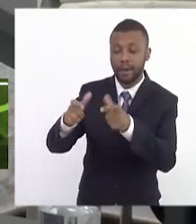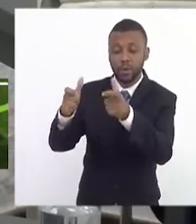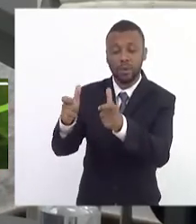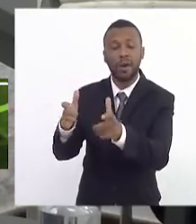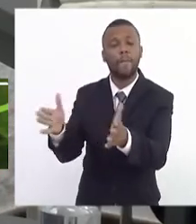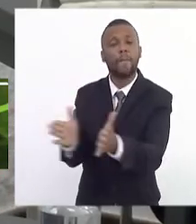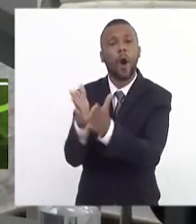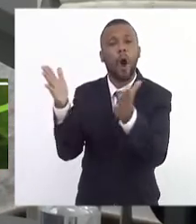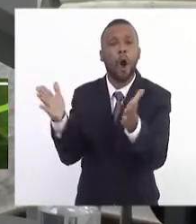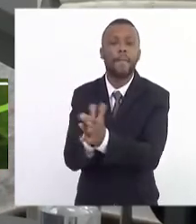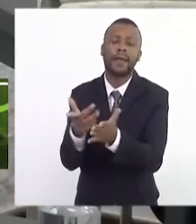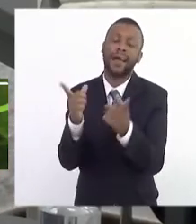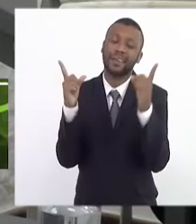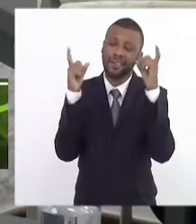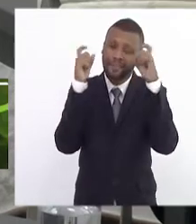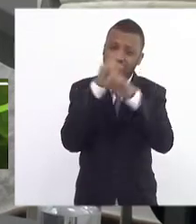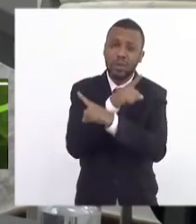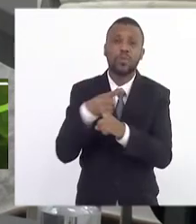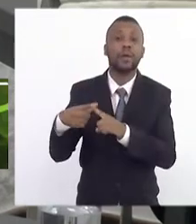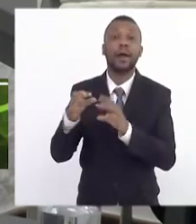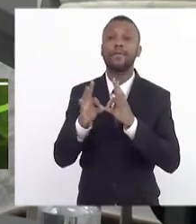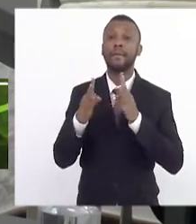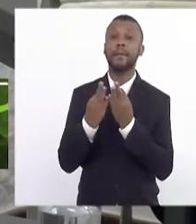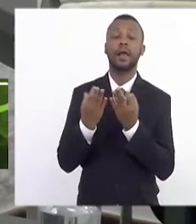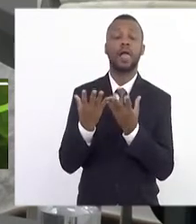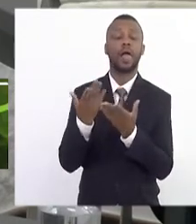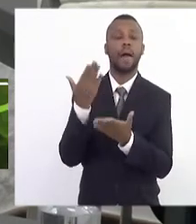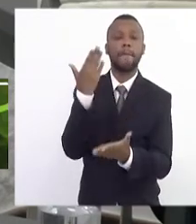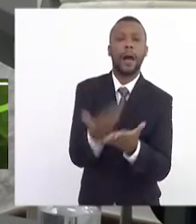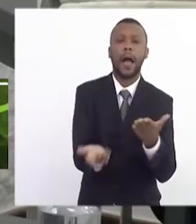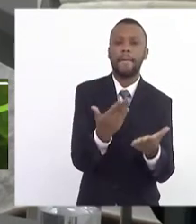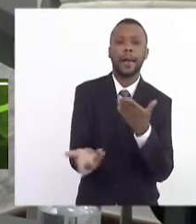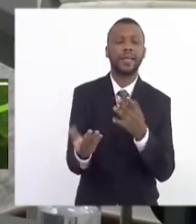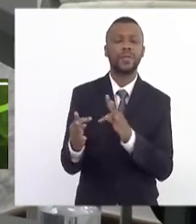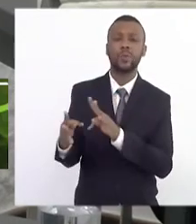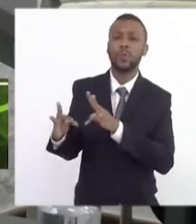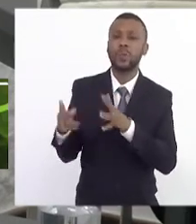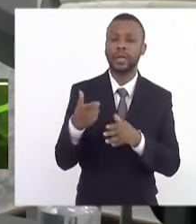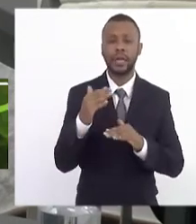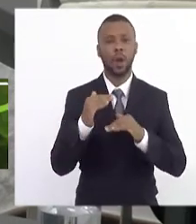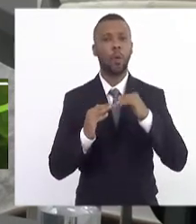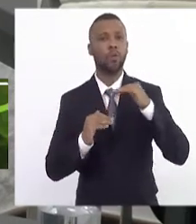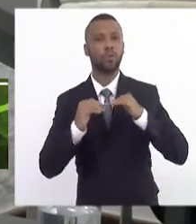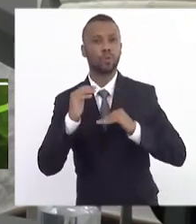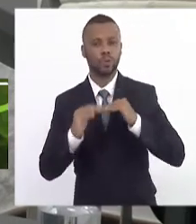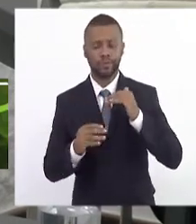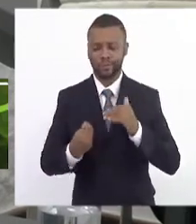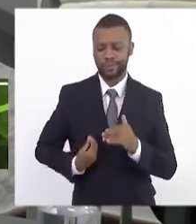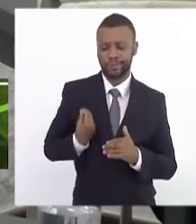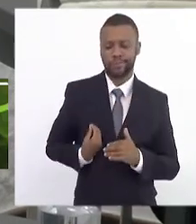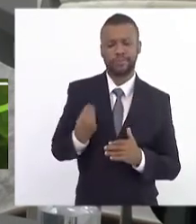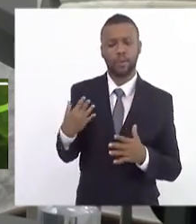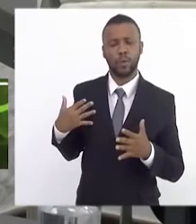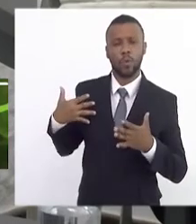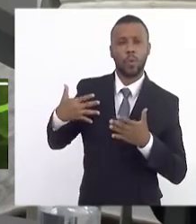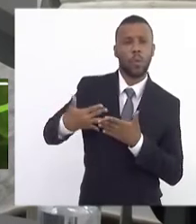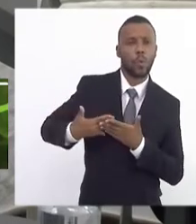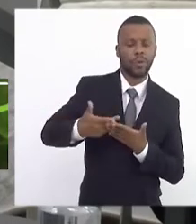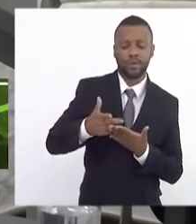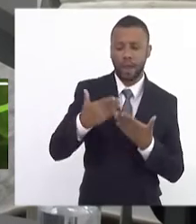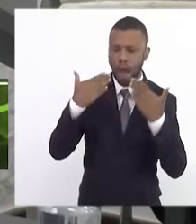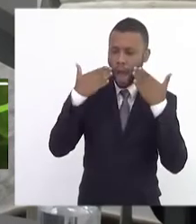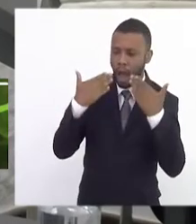famílias perdem tudo que construíram durante uma vida inteira diante de alagamentos que poderiam